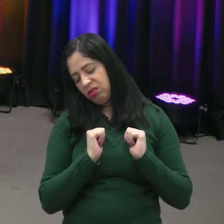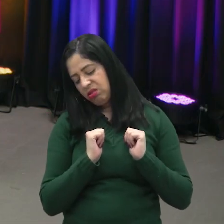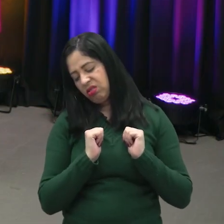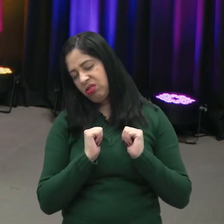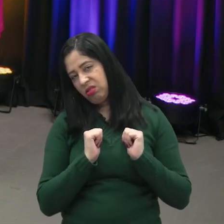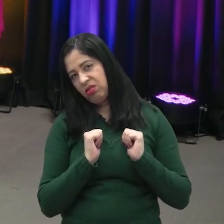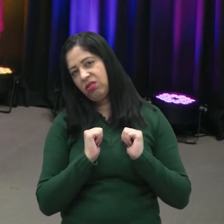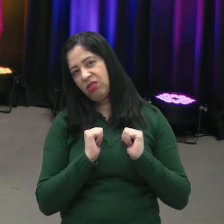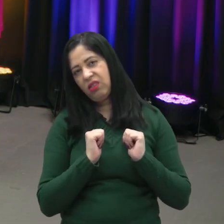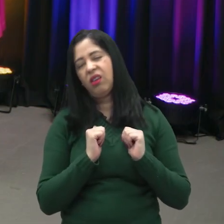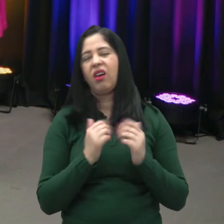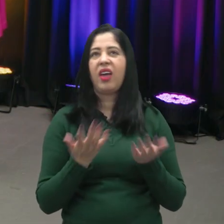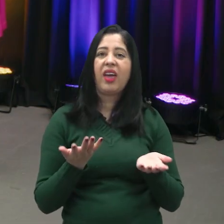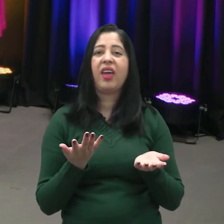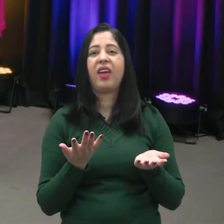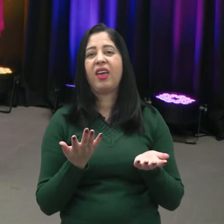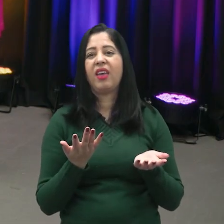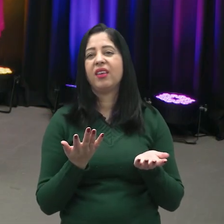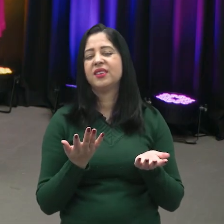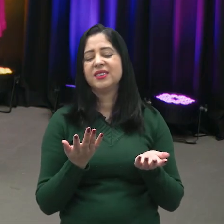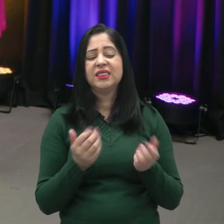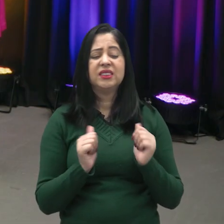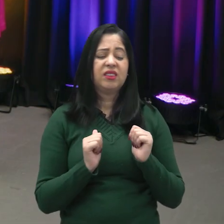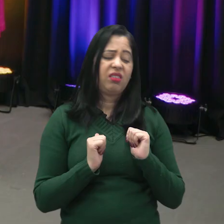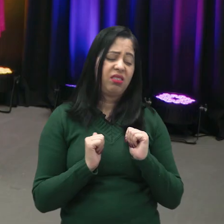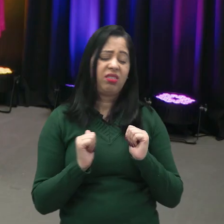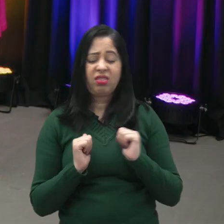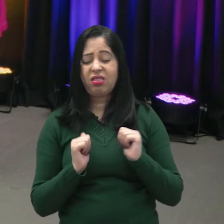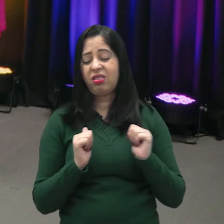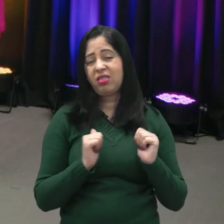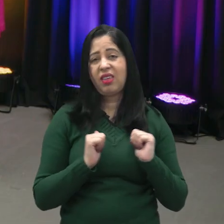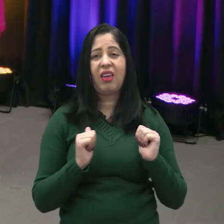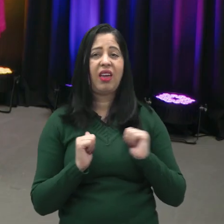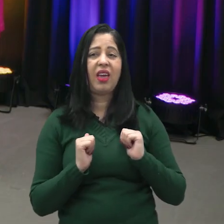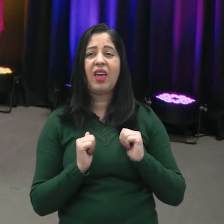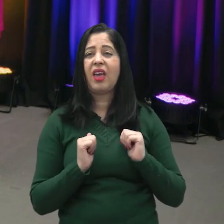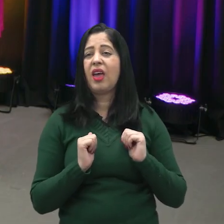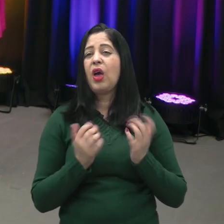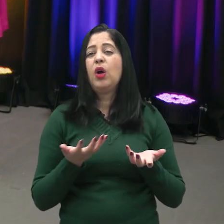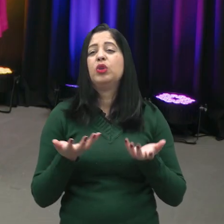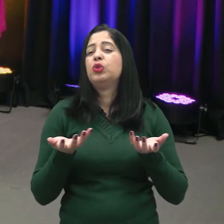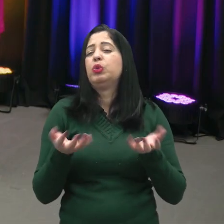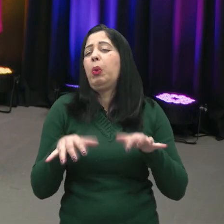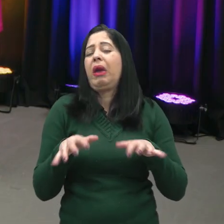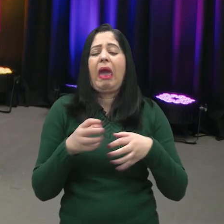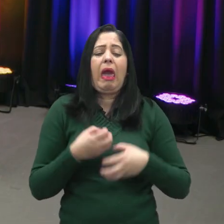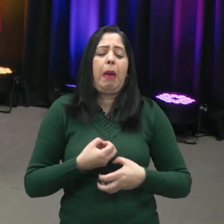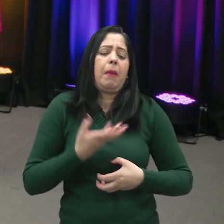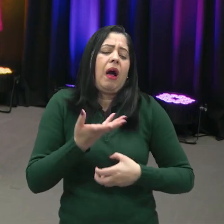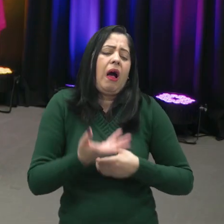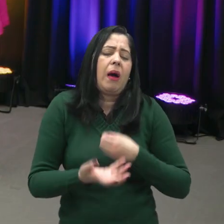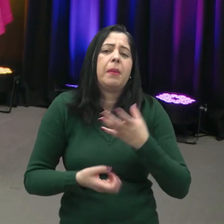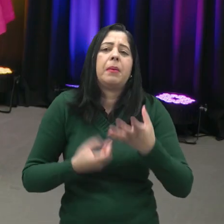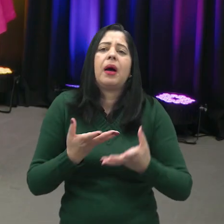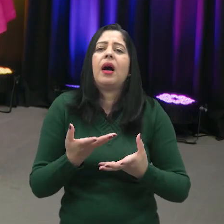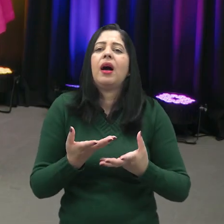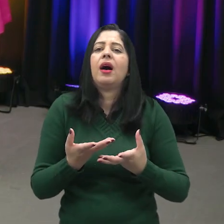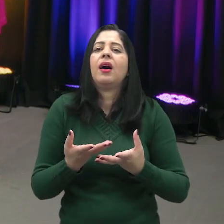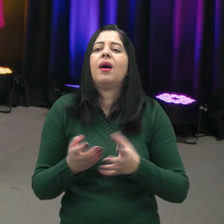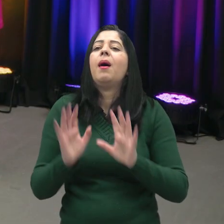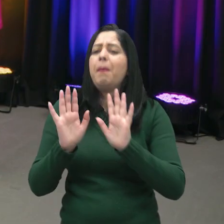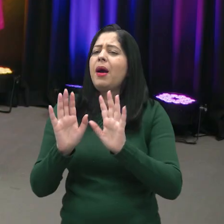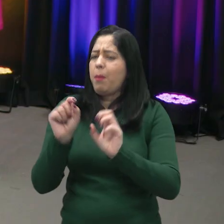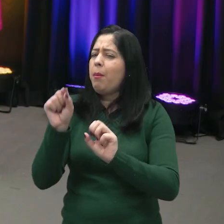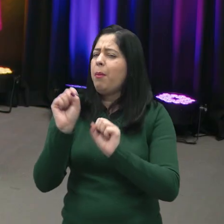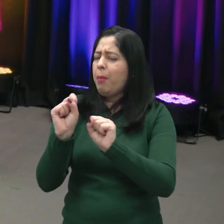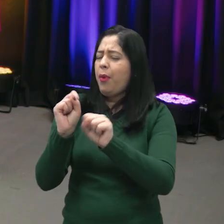está desanimado, né, tá com uma resistência a exteriorizar os seus sentimentos. O